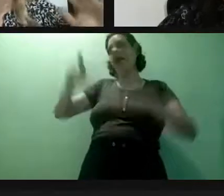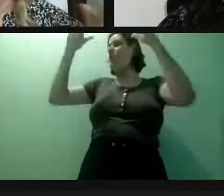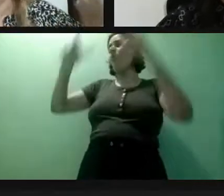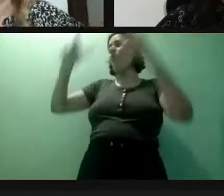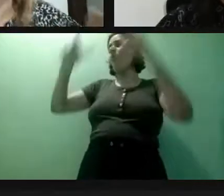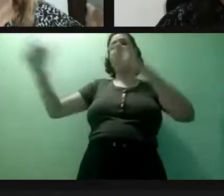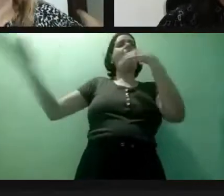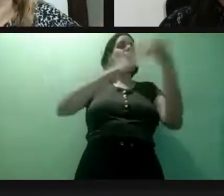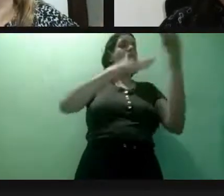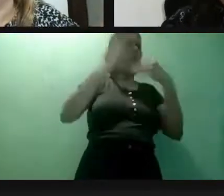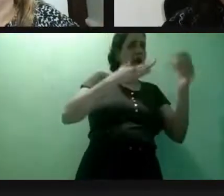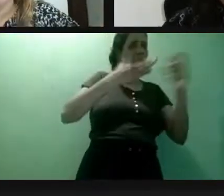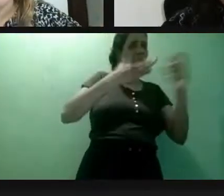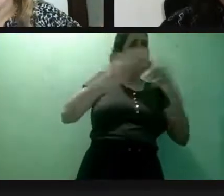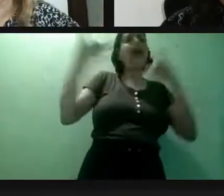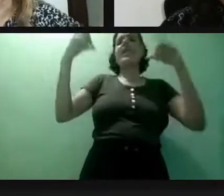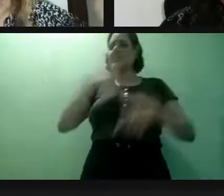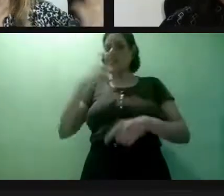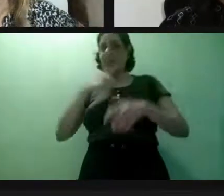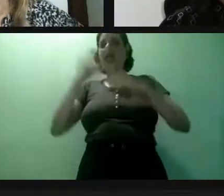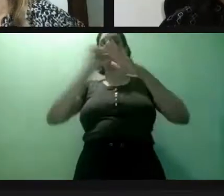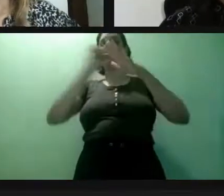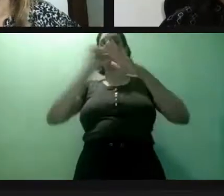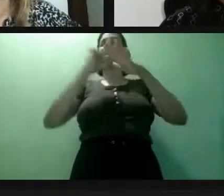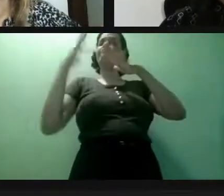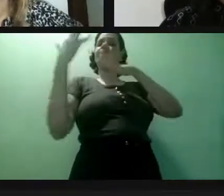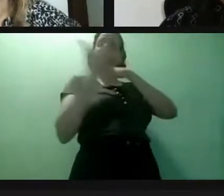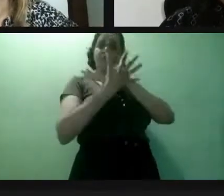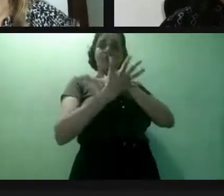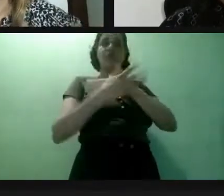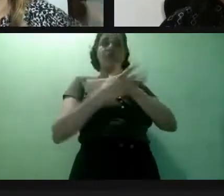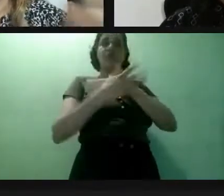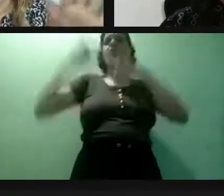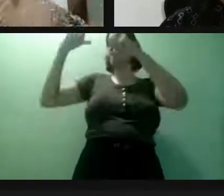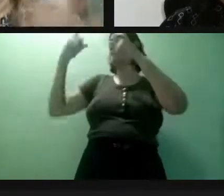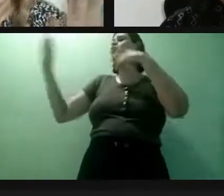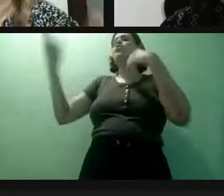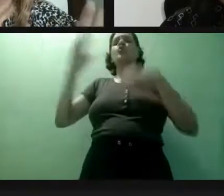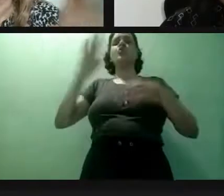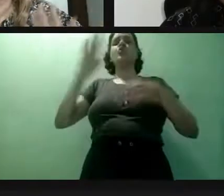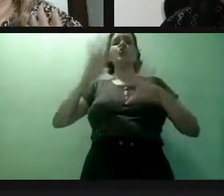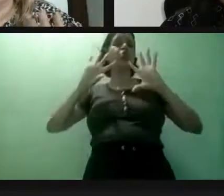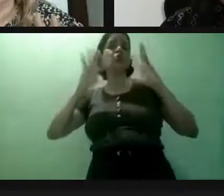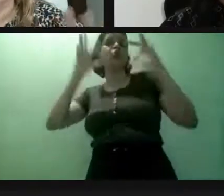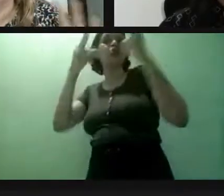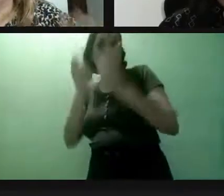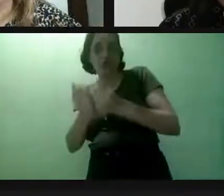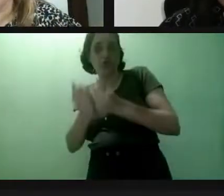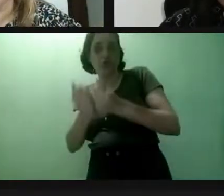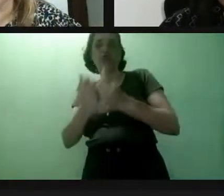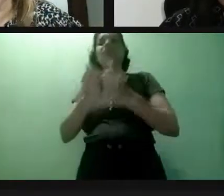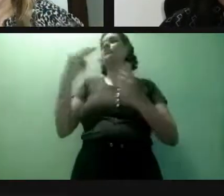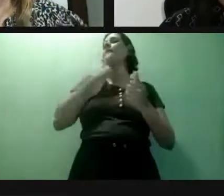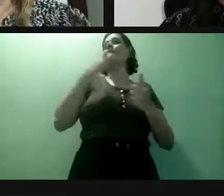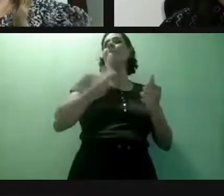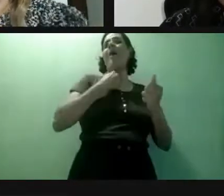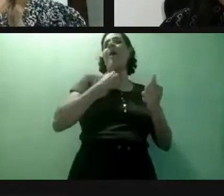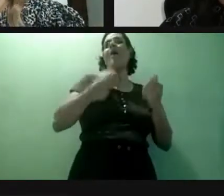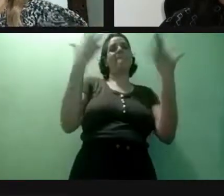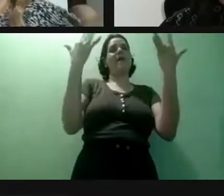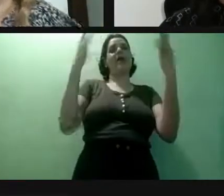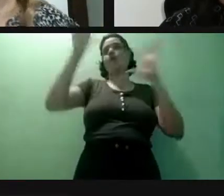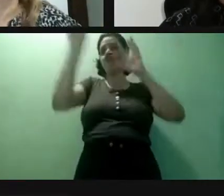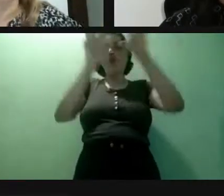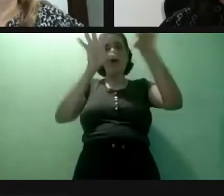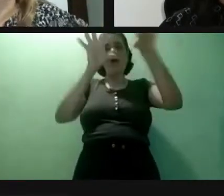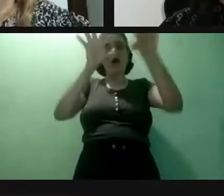dessa maneira. Desse jeito. Tudo tem coronavírus, então eu não toco em nada, né? Eu não toco. E se eu